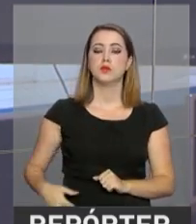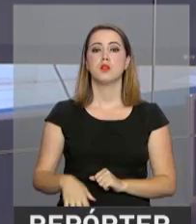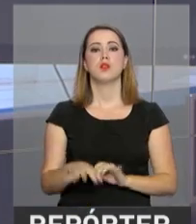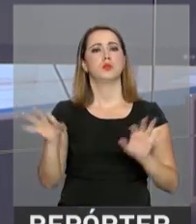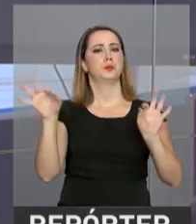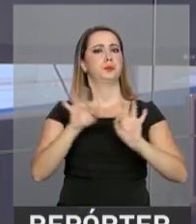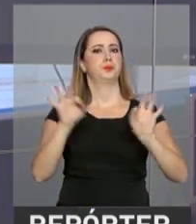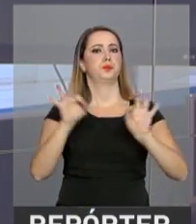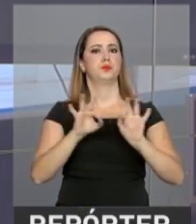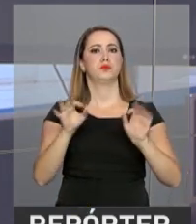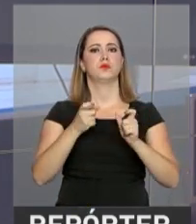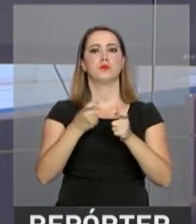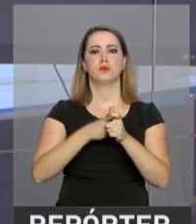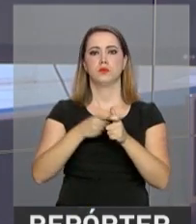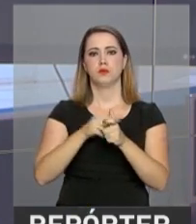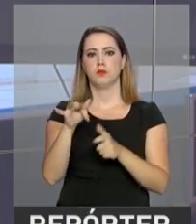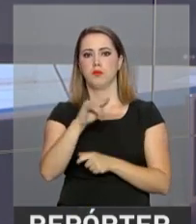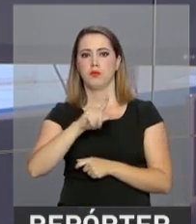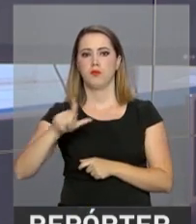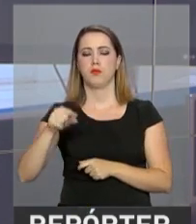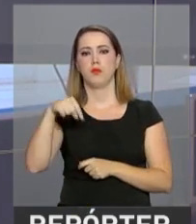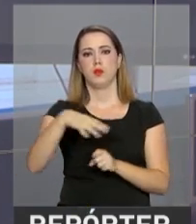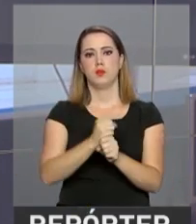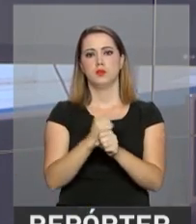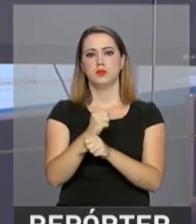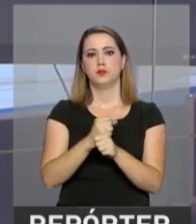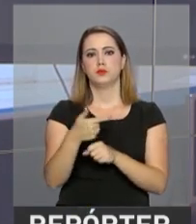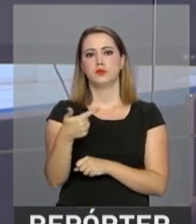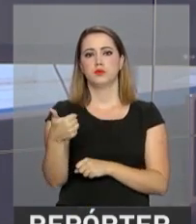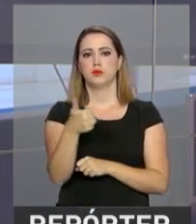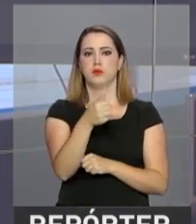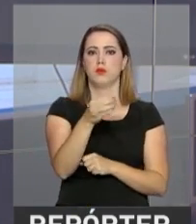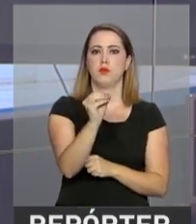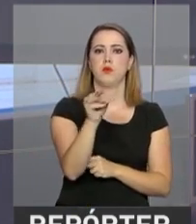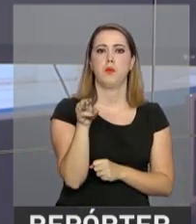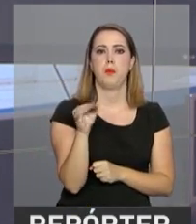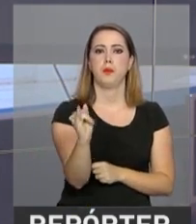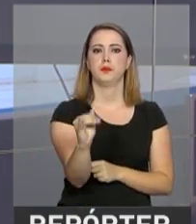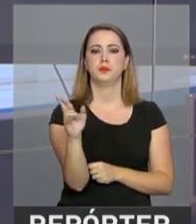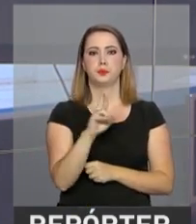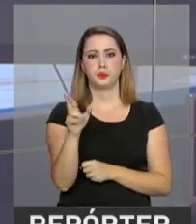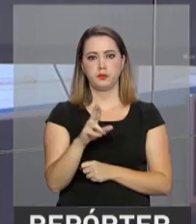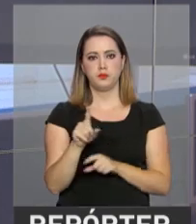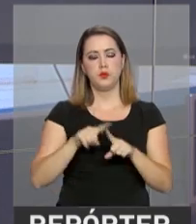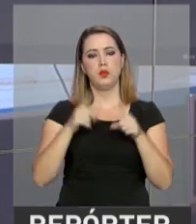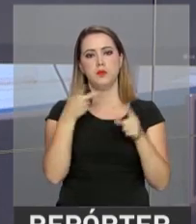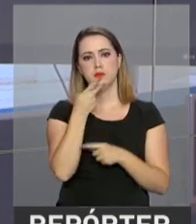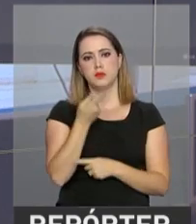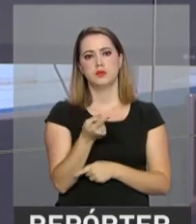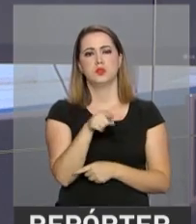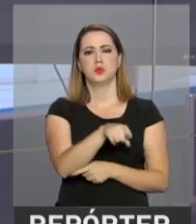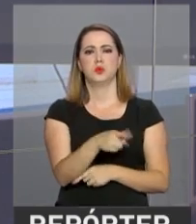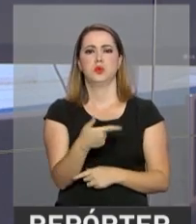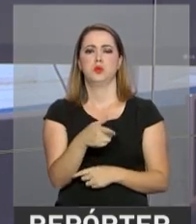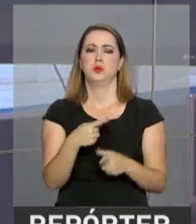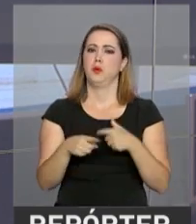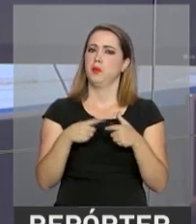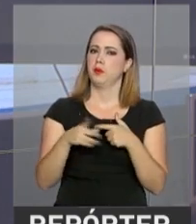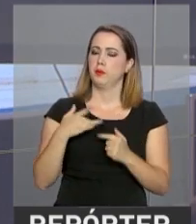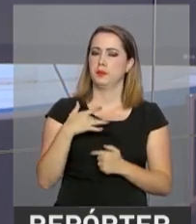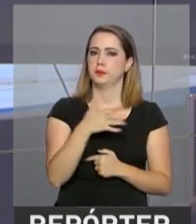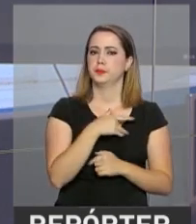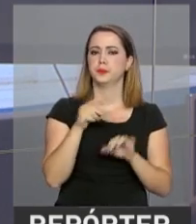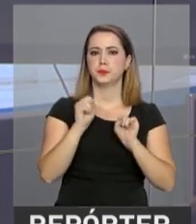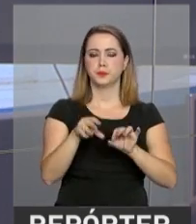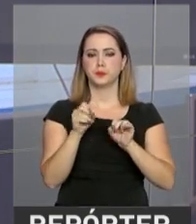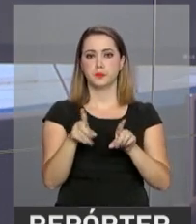governo zerar o déficit fiscal, que este ano chegou a 170 bilhões e meio de reais. Mas disse que isso não afetará a